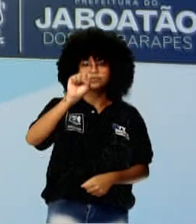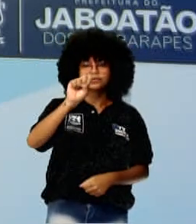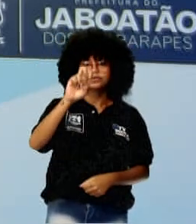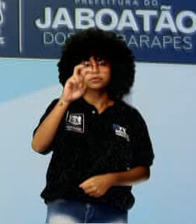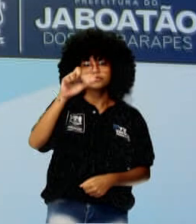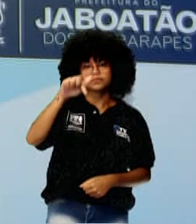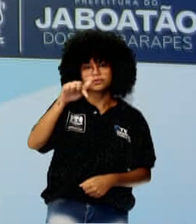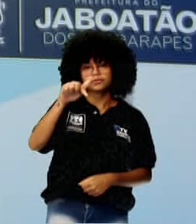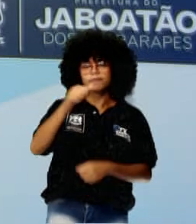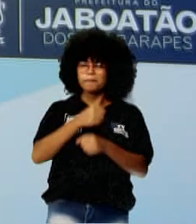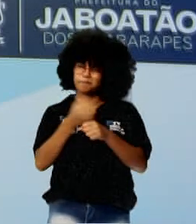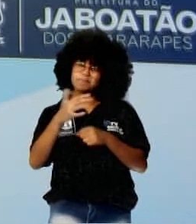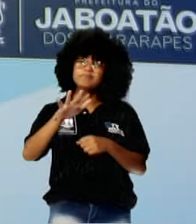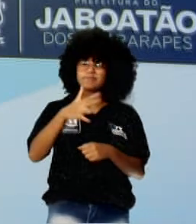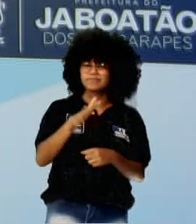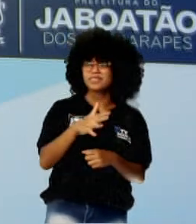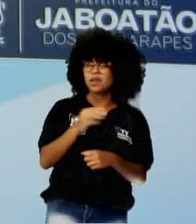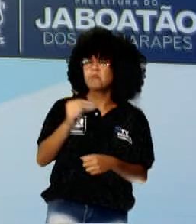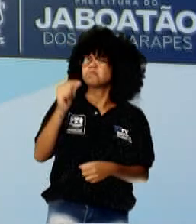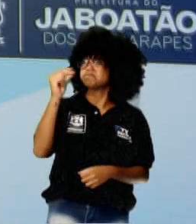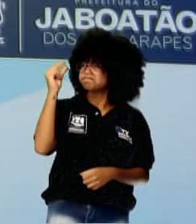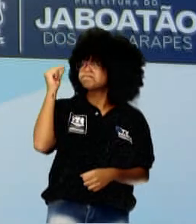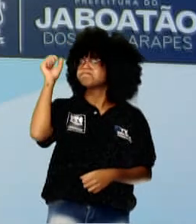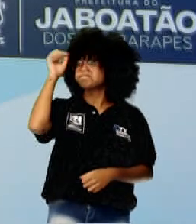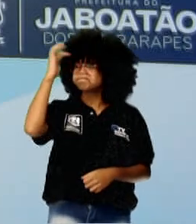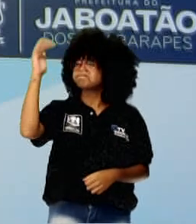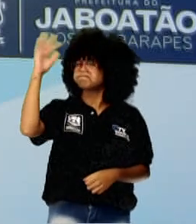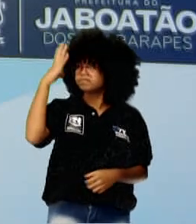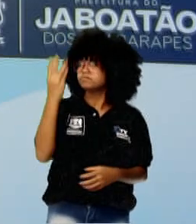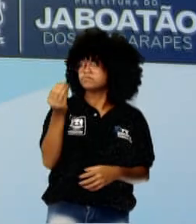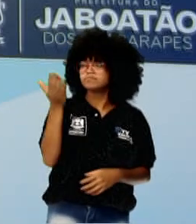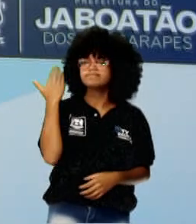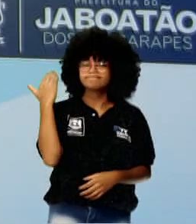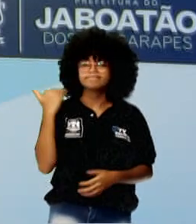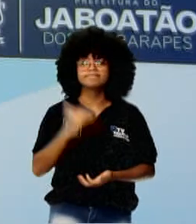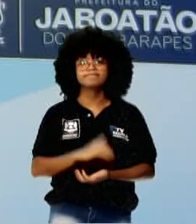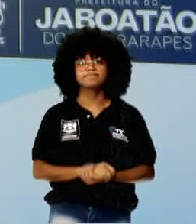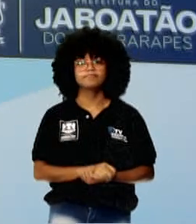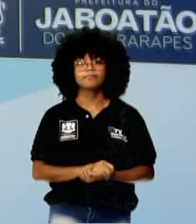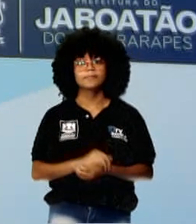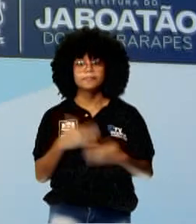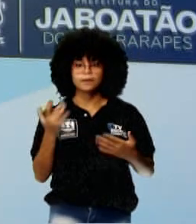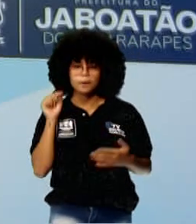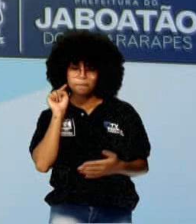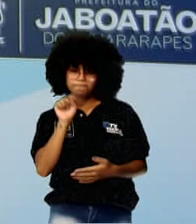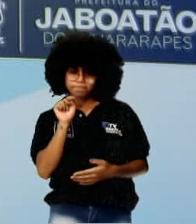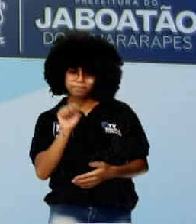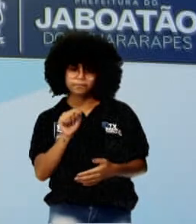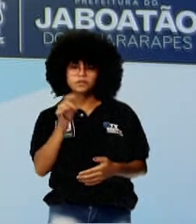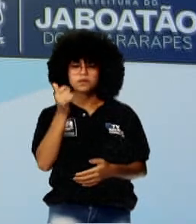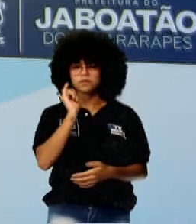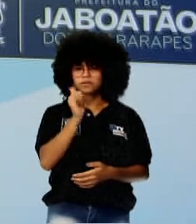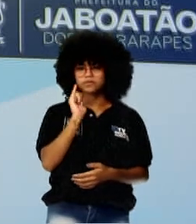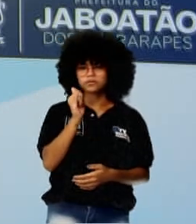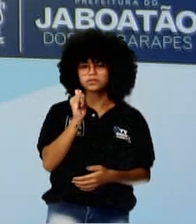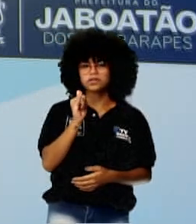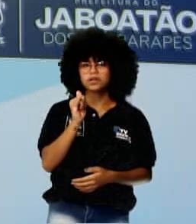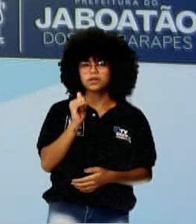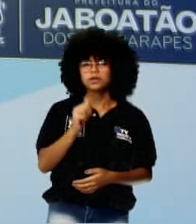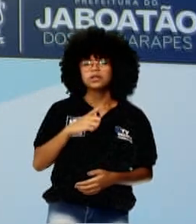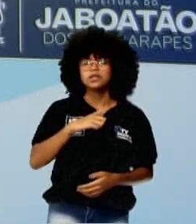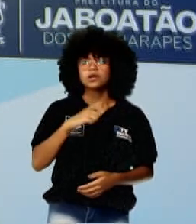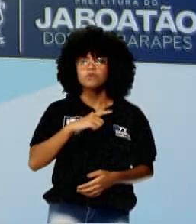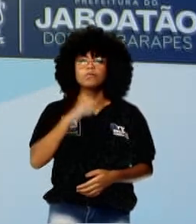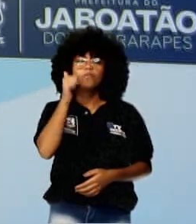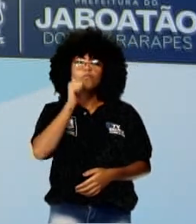por volta desse ano. Será que é antiga? Imagina aí. Pois bem, nessa versão conta-se que uma bela